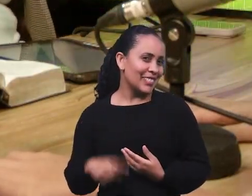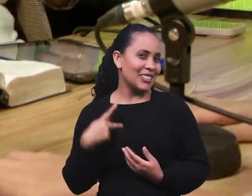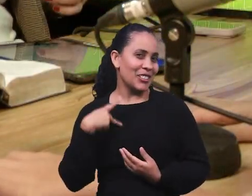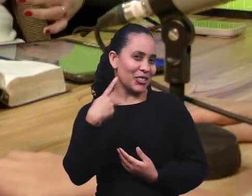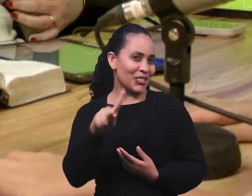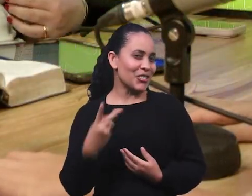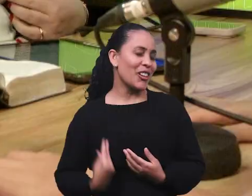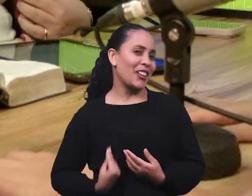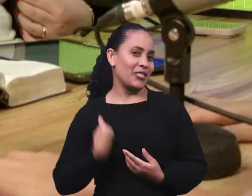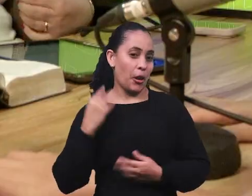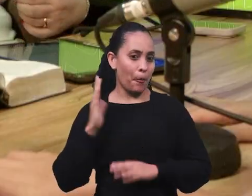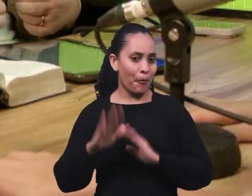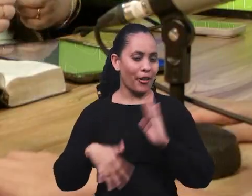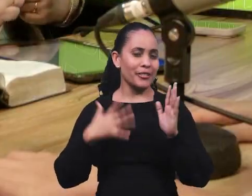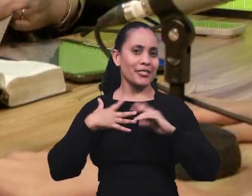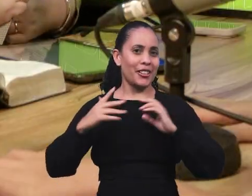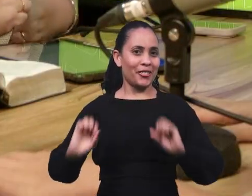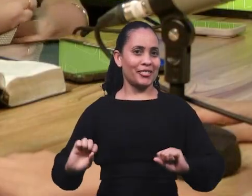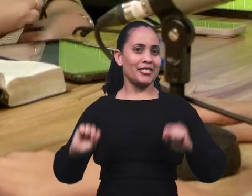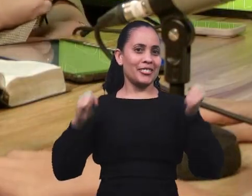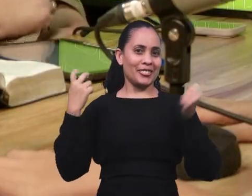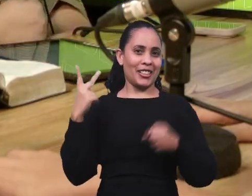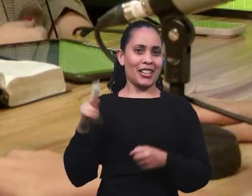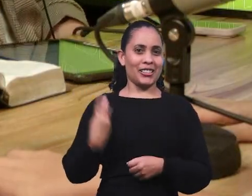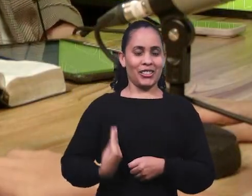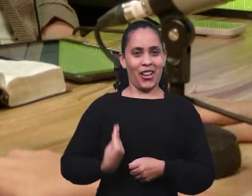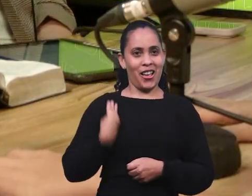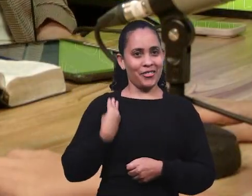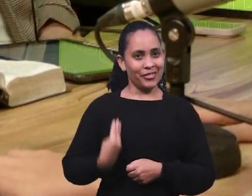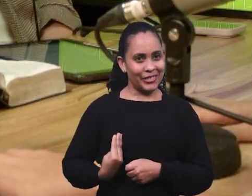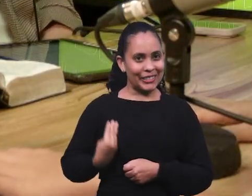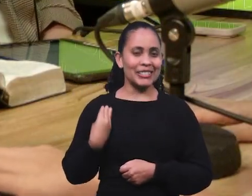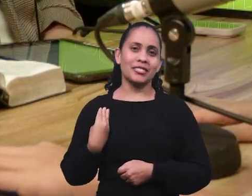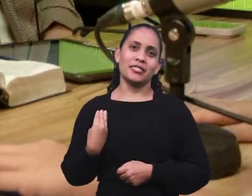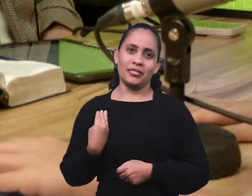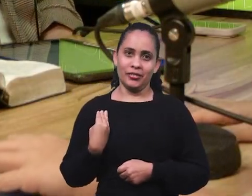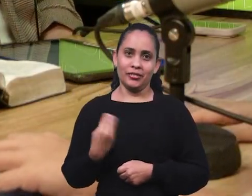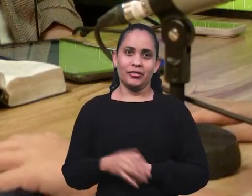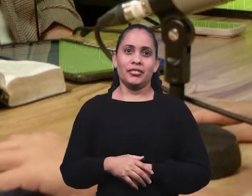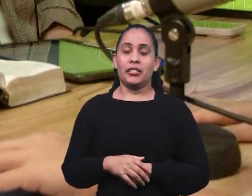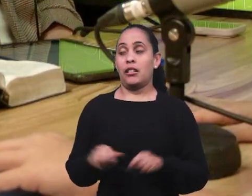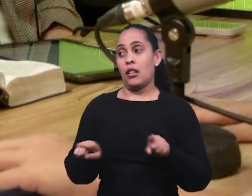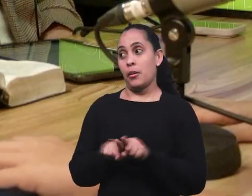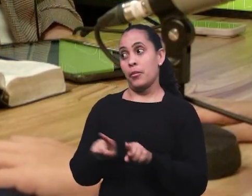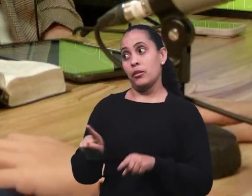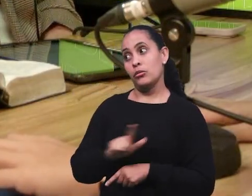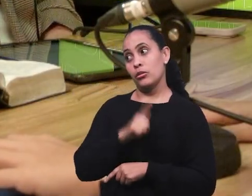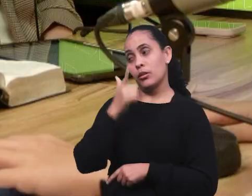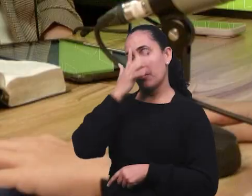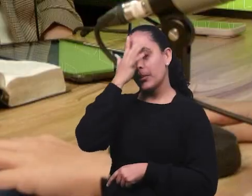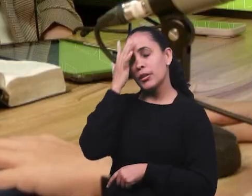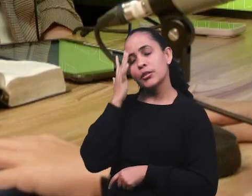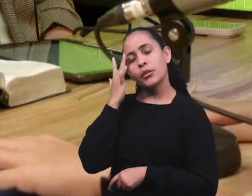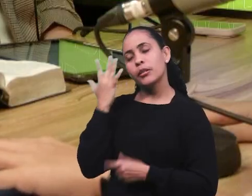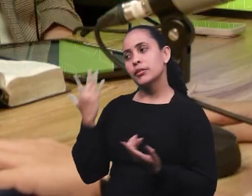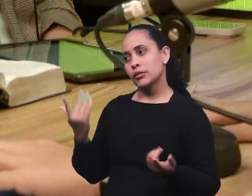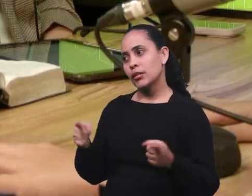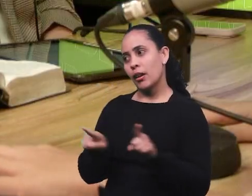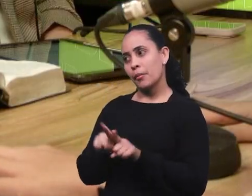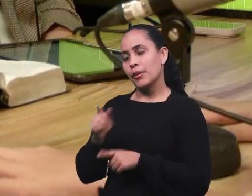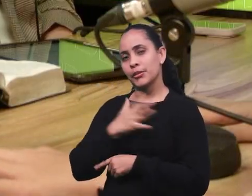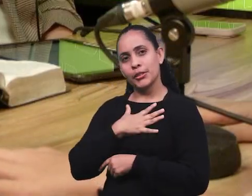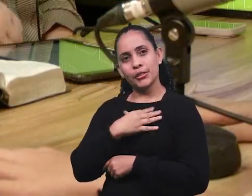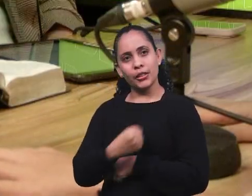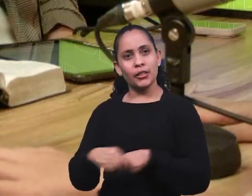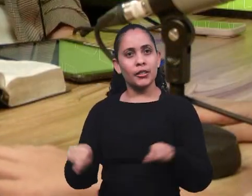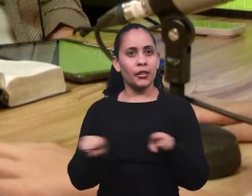vida pode edificar em muito a vida de alguém próximo, a vida dos seus filhos, a vida dos